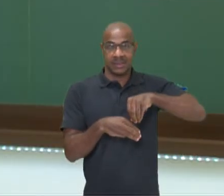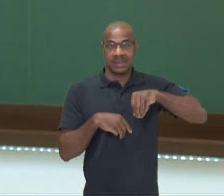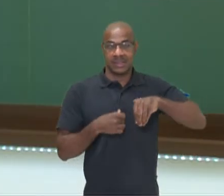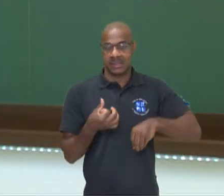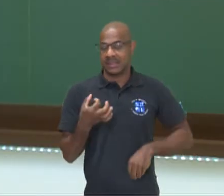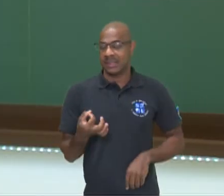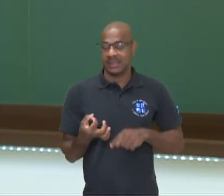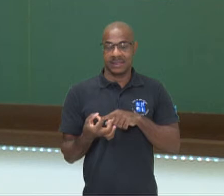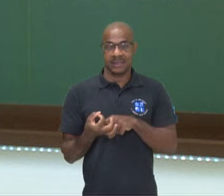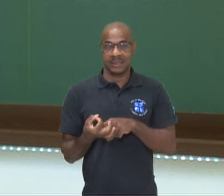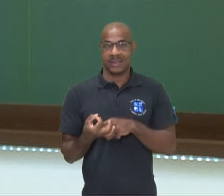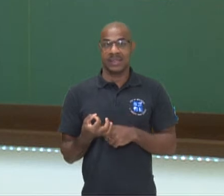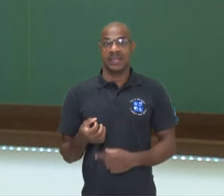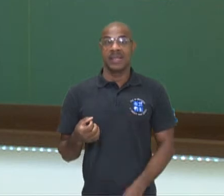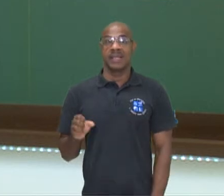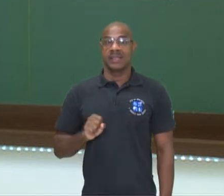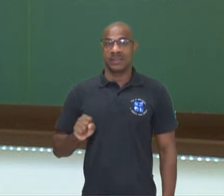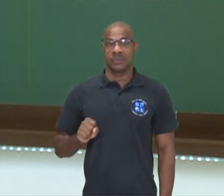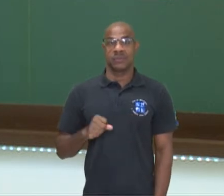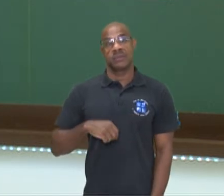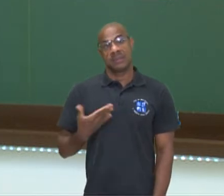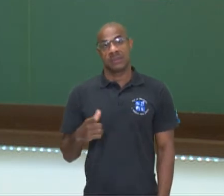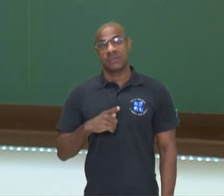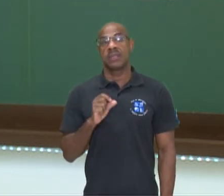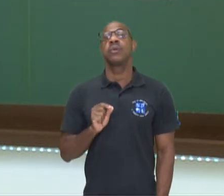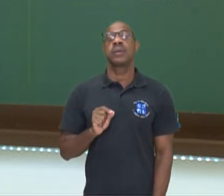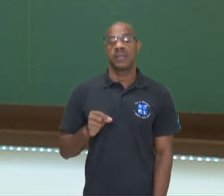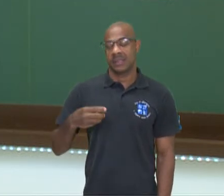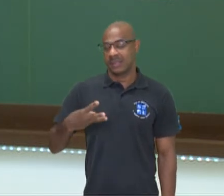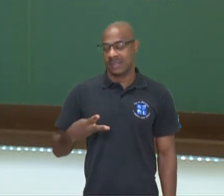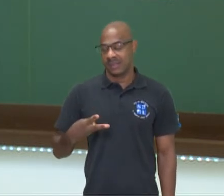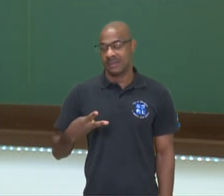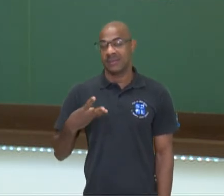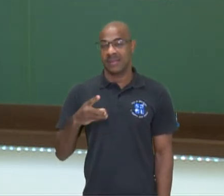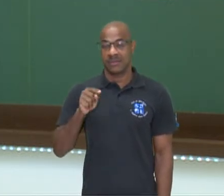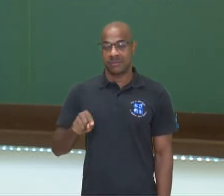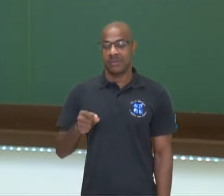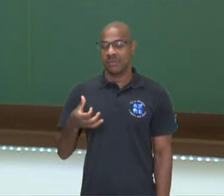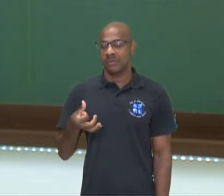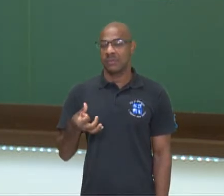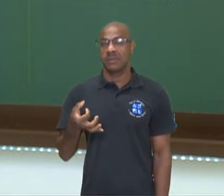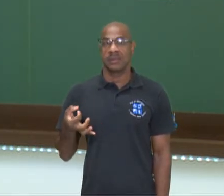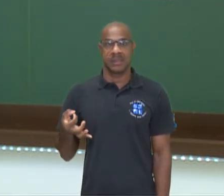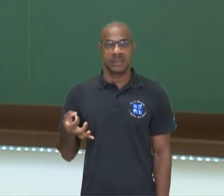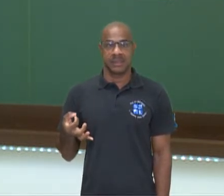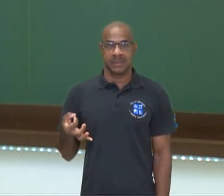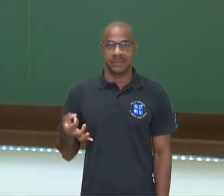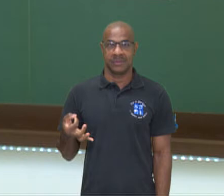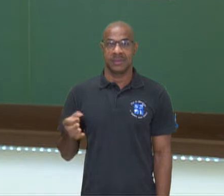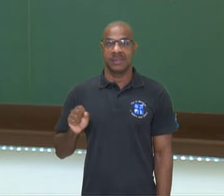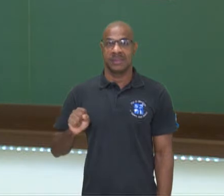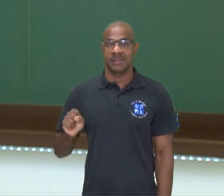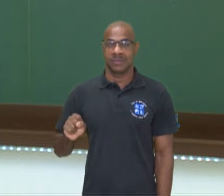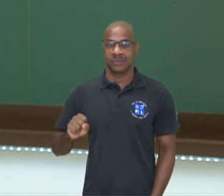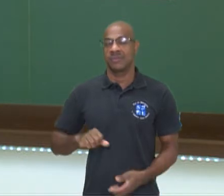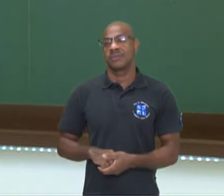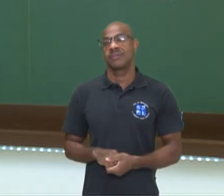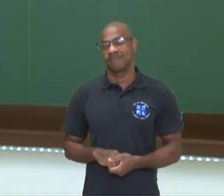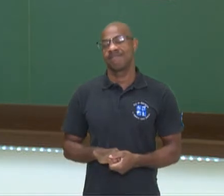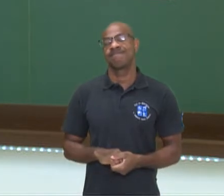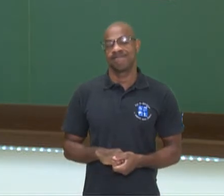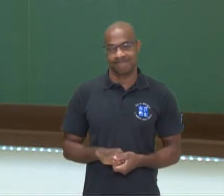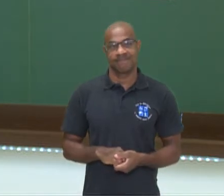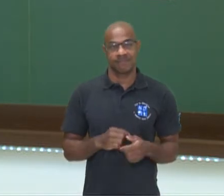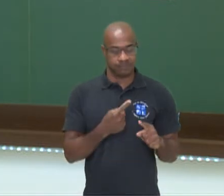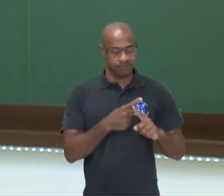eu vou ter 3.600 segundos, ok? Então, 1 hora, ó, passei direto do minuto para o segundo.